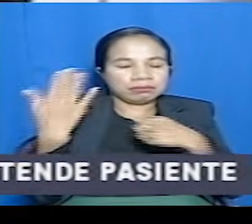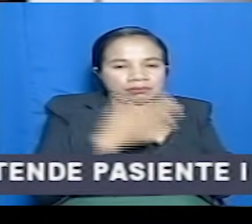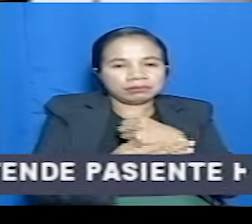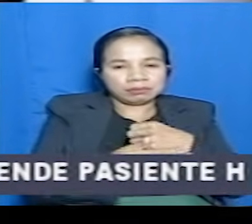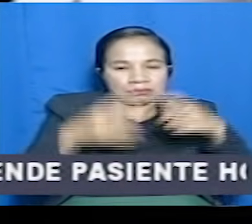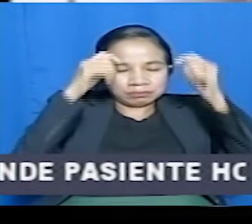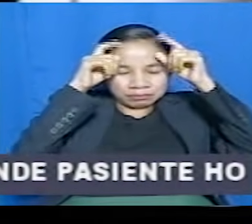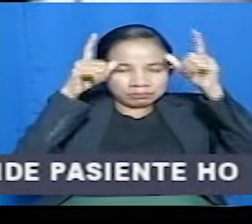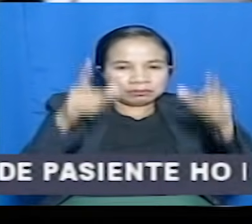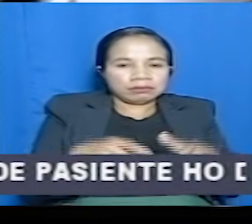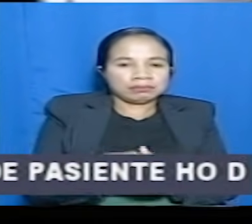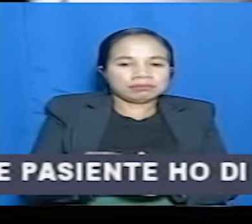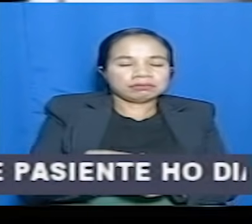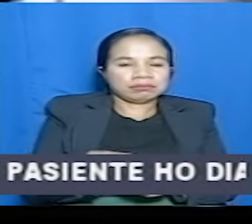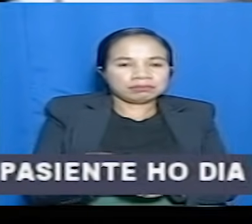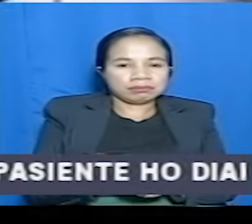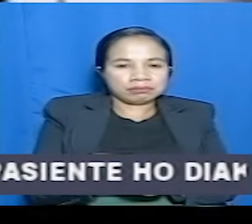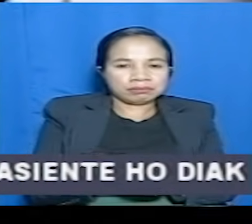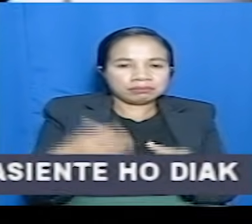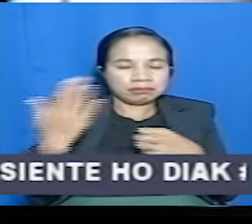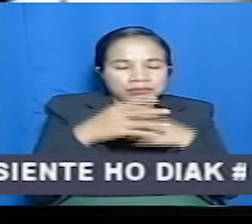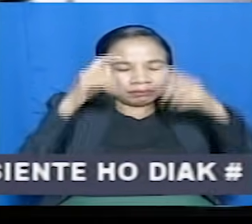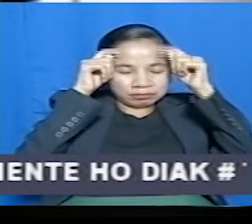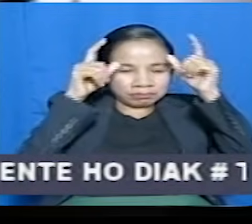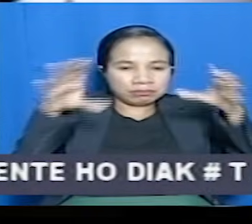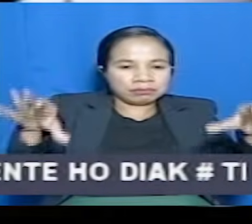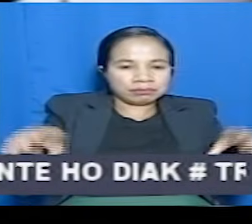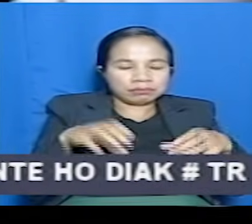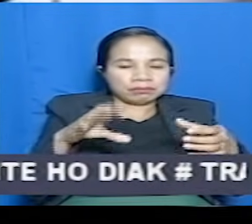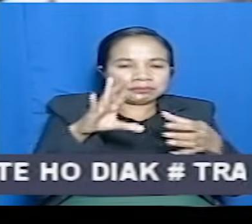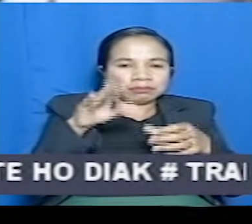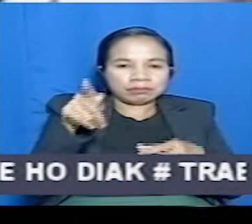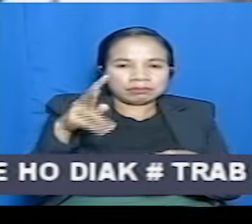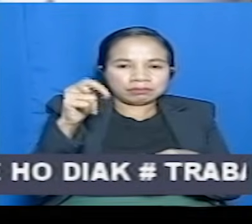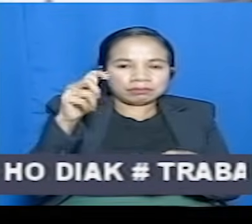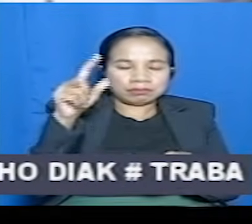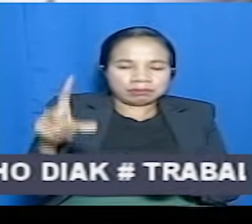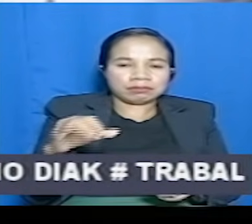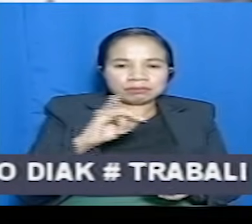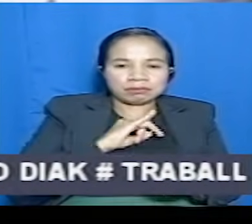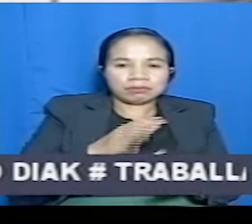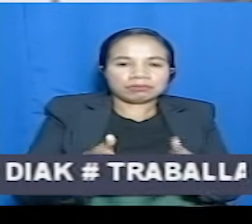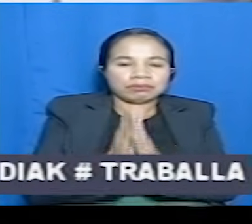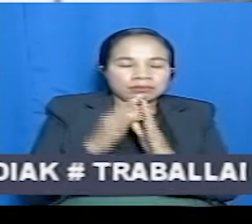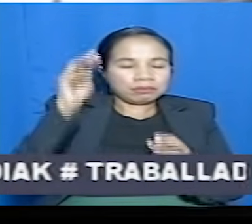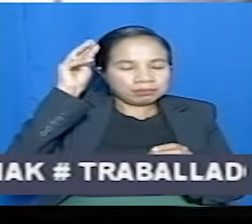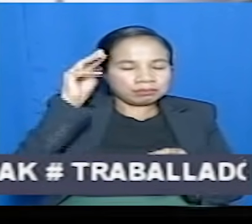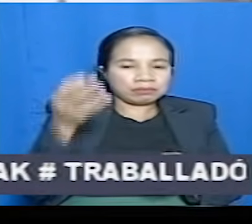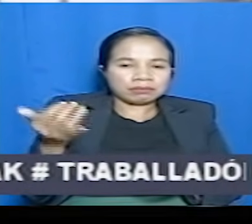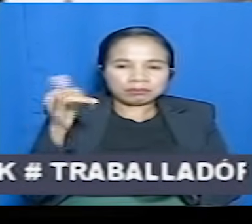ne lutu ba na saun timor leste ne ni servise pentele na ba au usu ba ministério